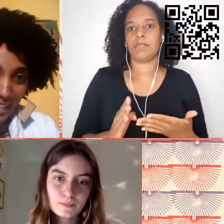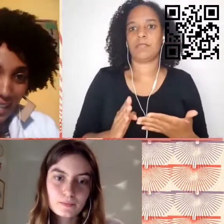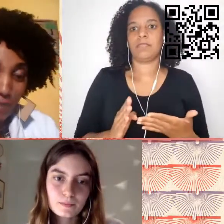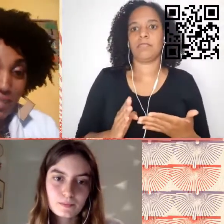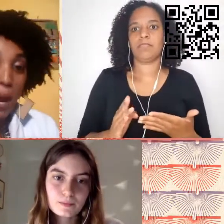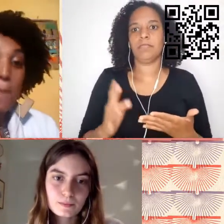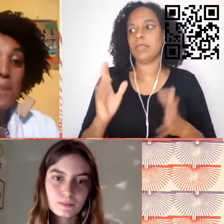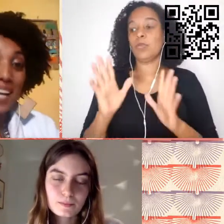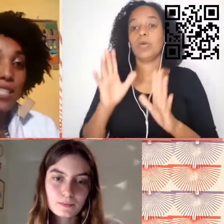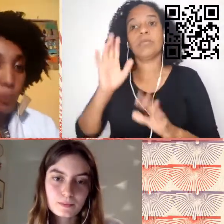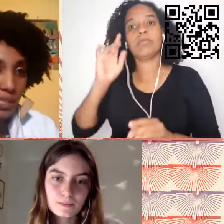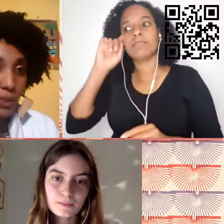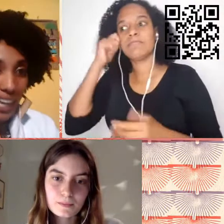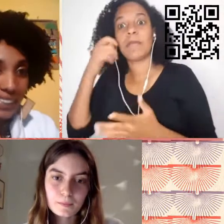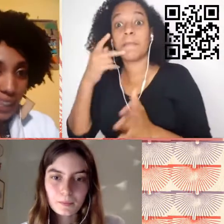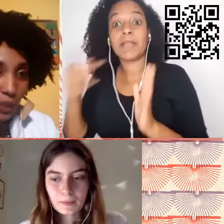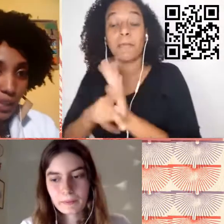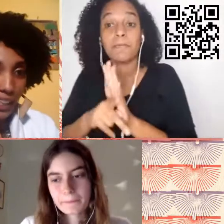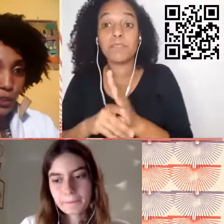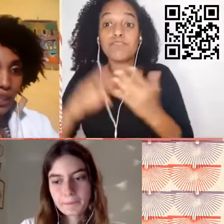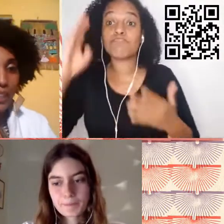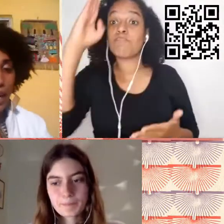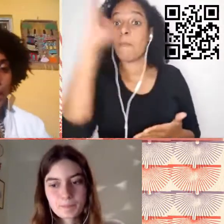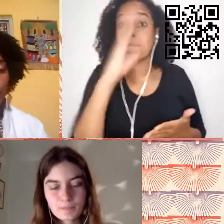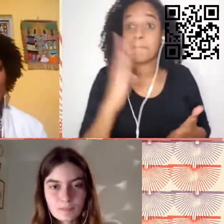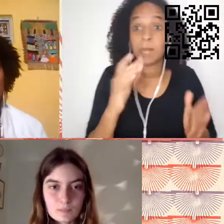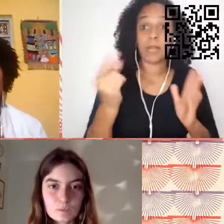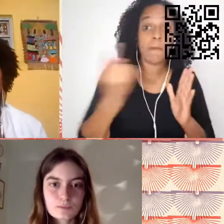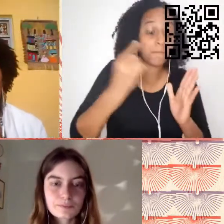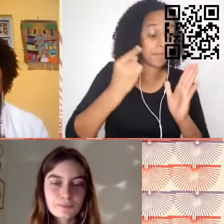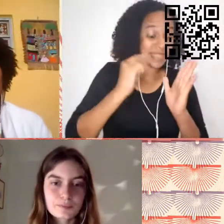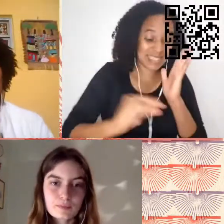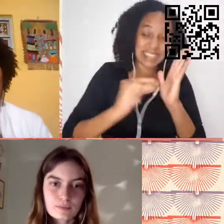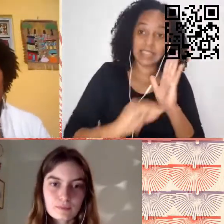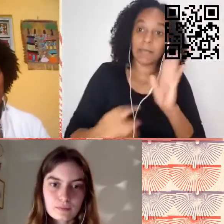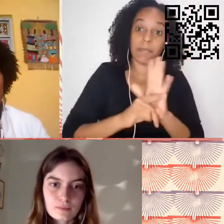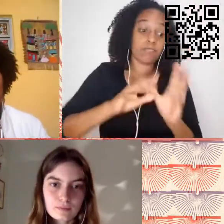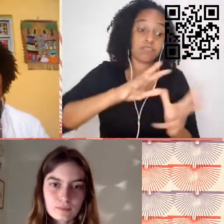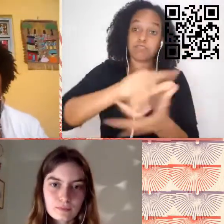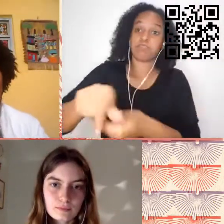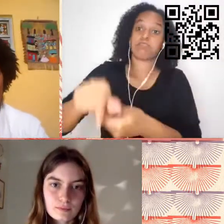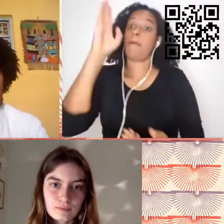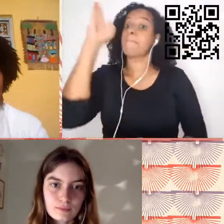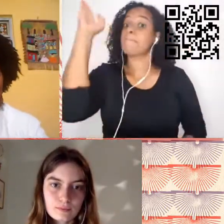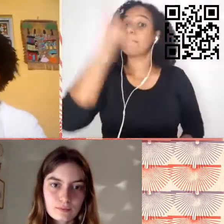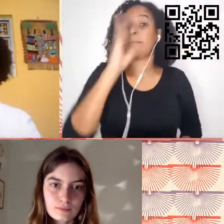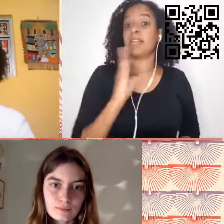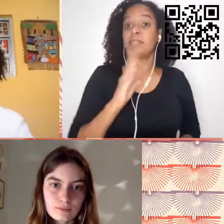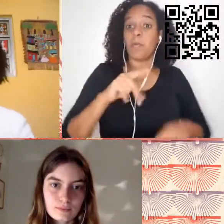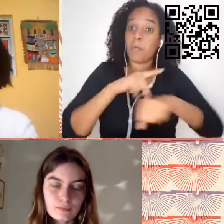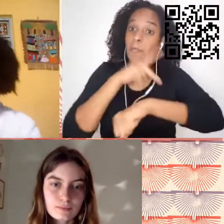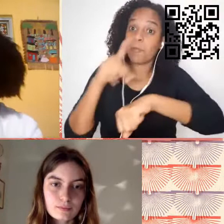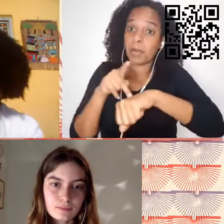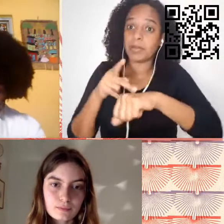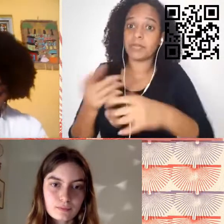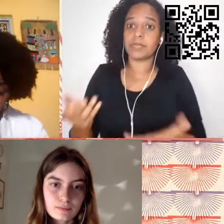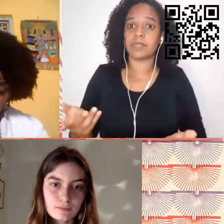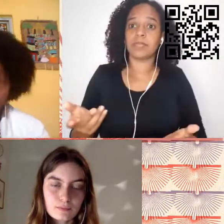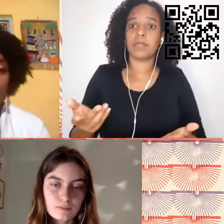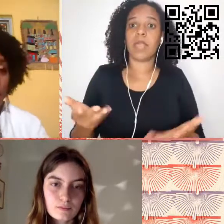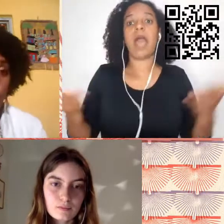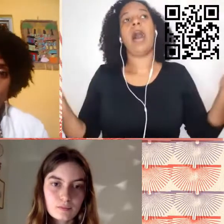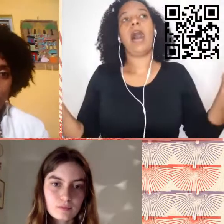da racialidade, mas Brasil, pensando na ação, na nacionalidade. E hoje que a gente discute essa questão da negritude do